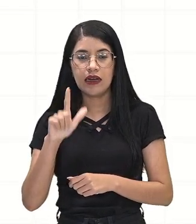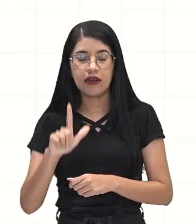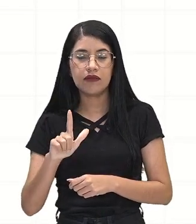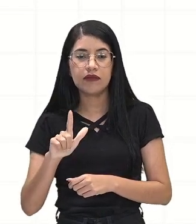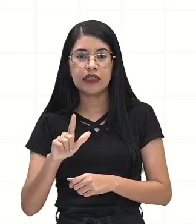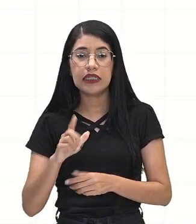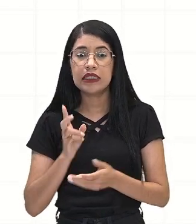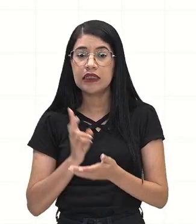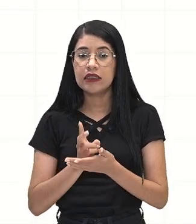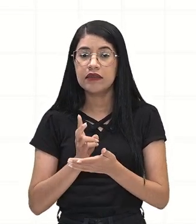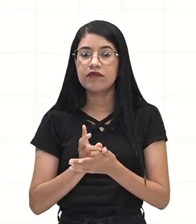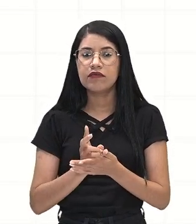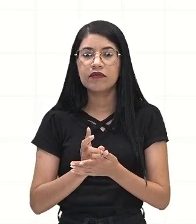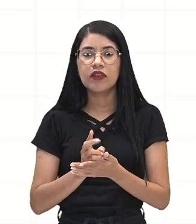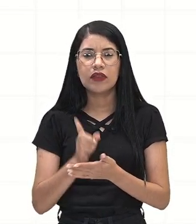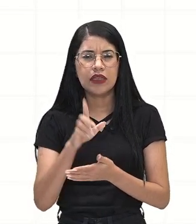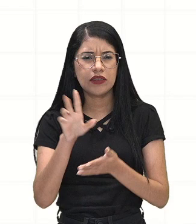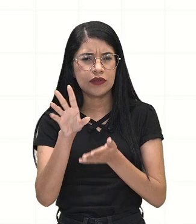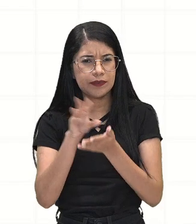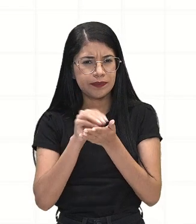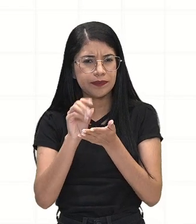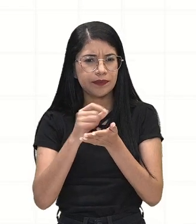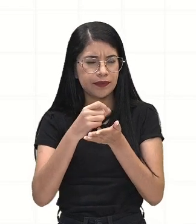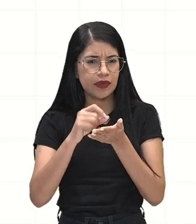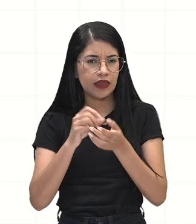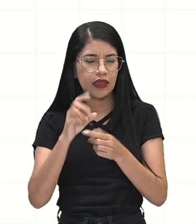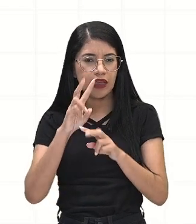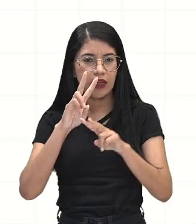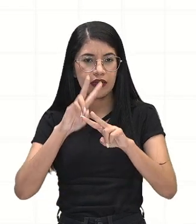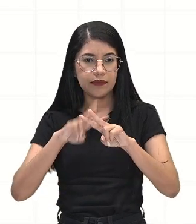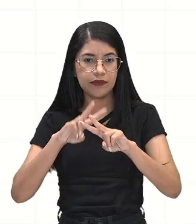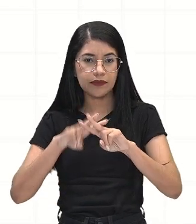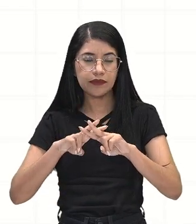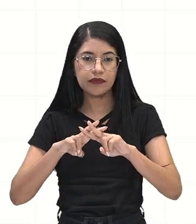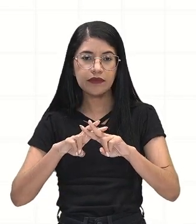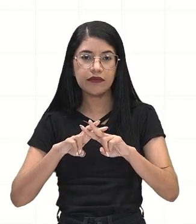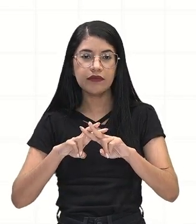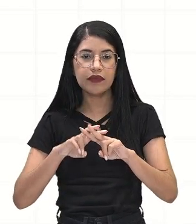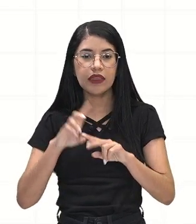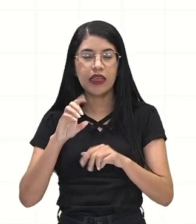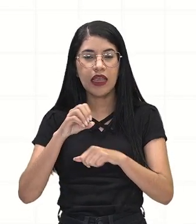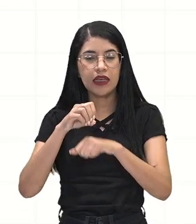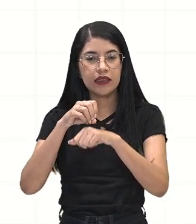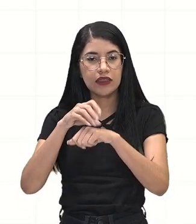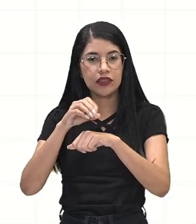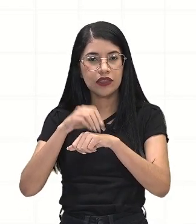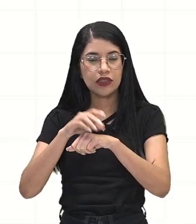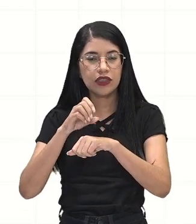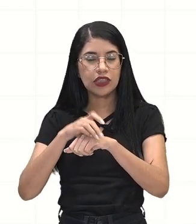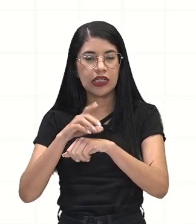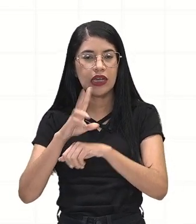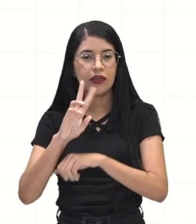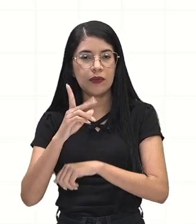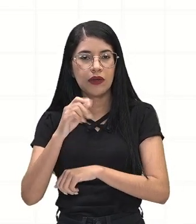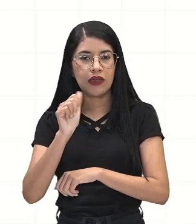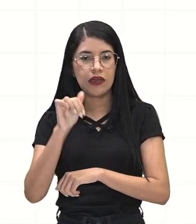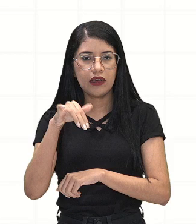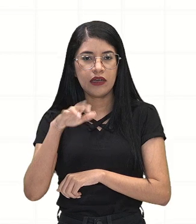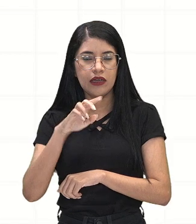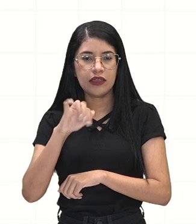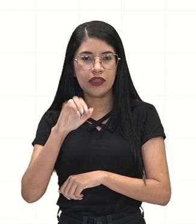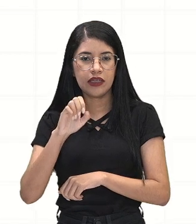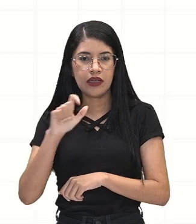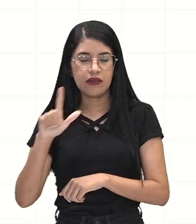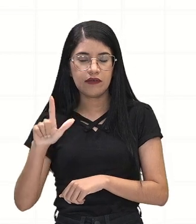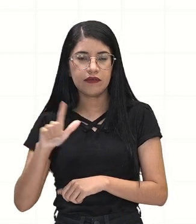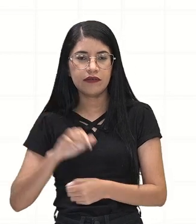se você já quiser aí, anota aí, ó, hashtag dica do